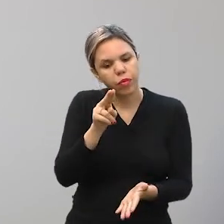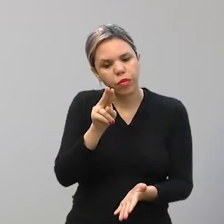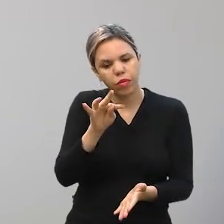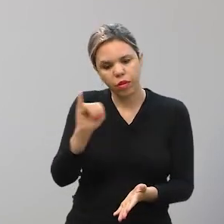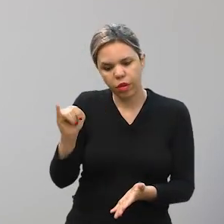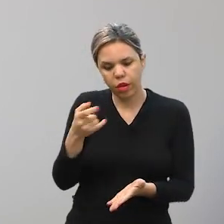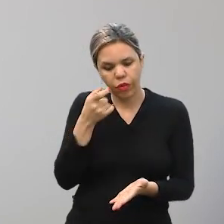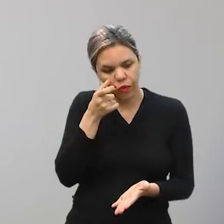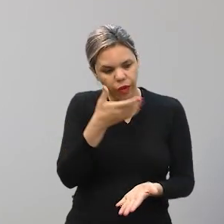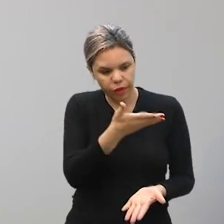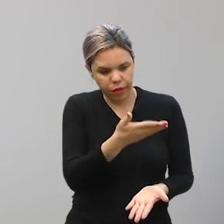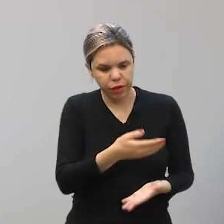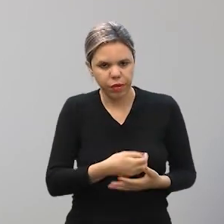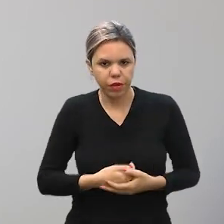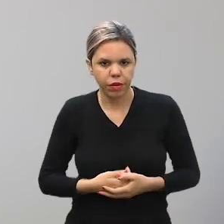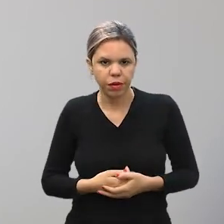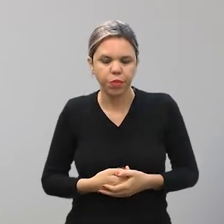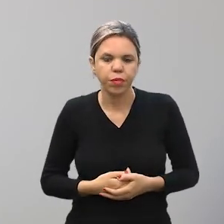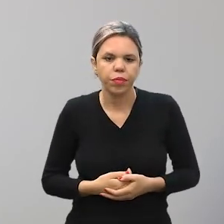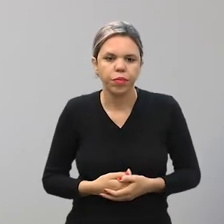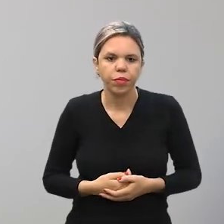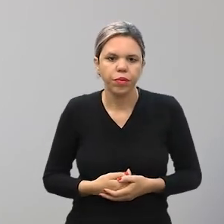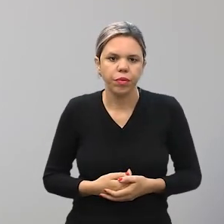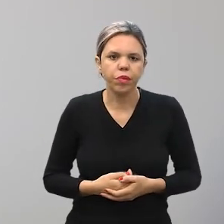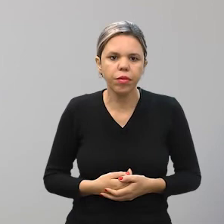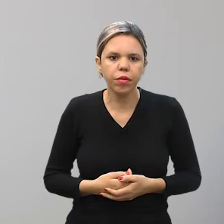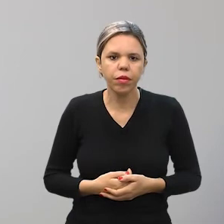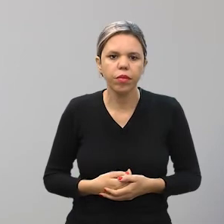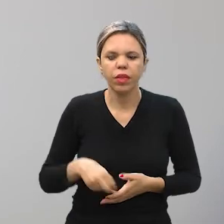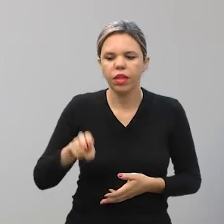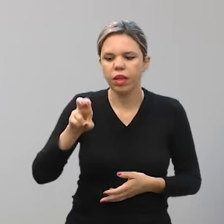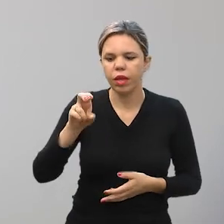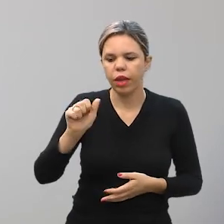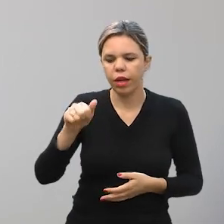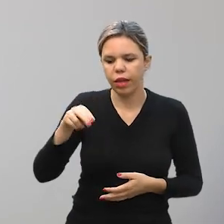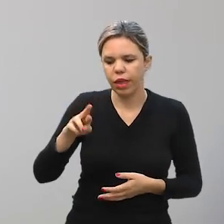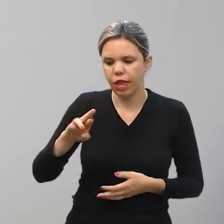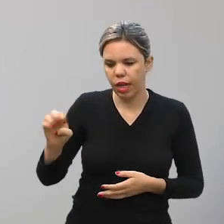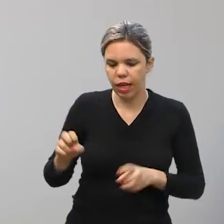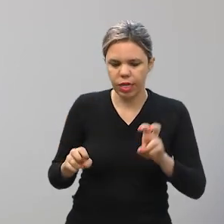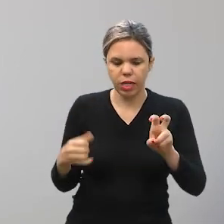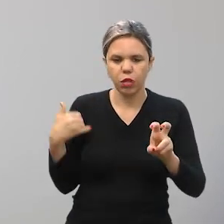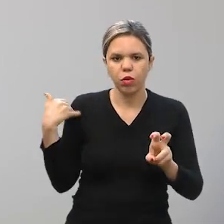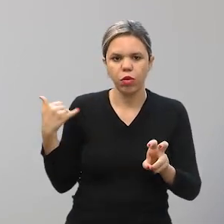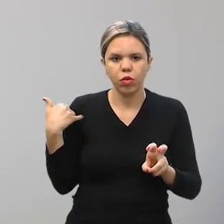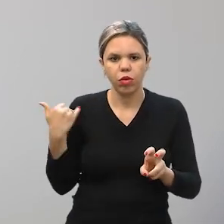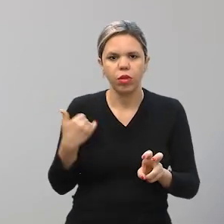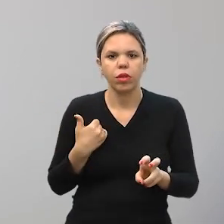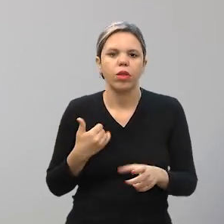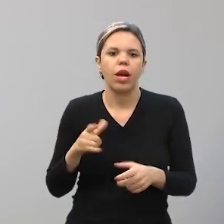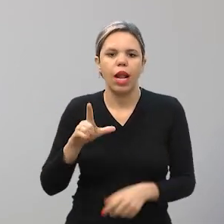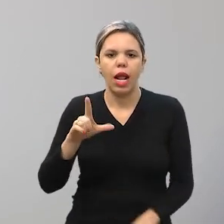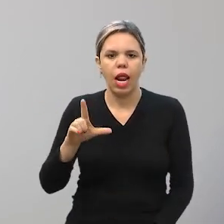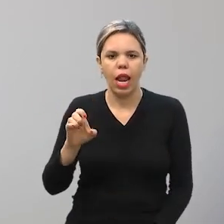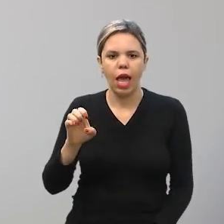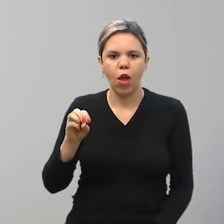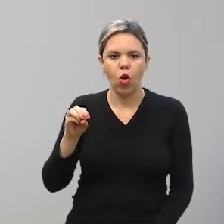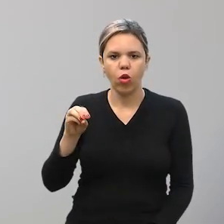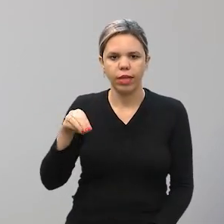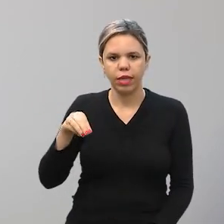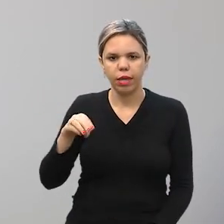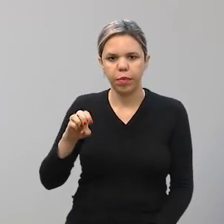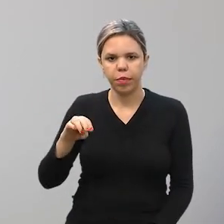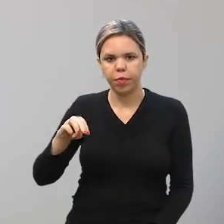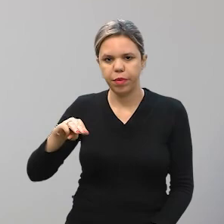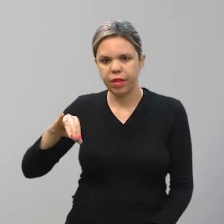intensiva. André Zakharchenko, 5 anos de idade e que está com leucemia. Eu